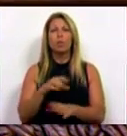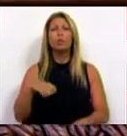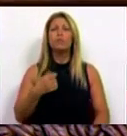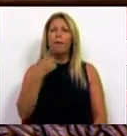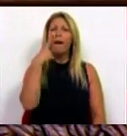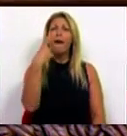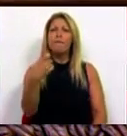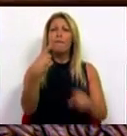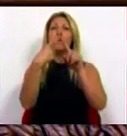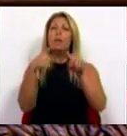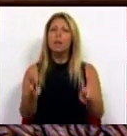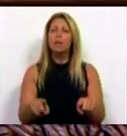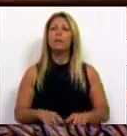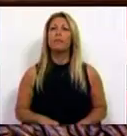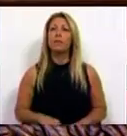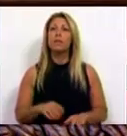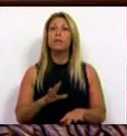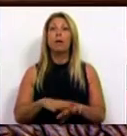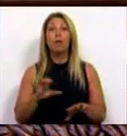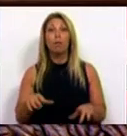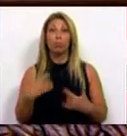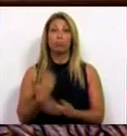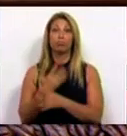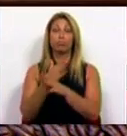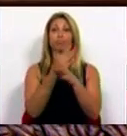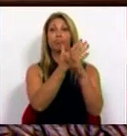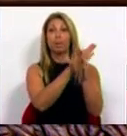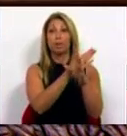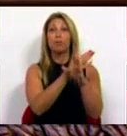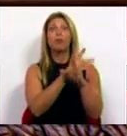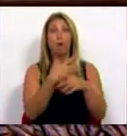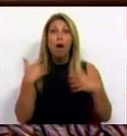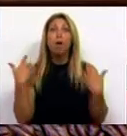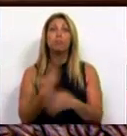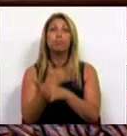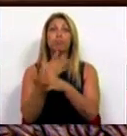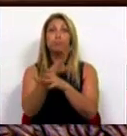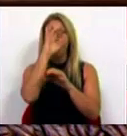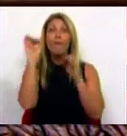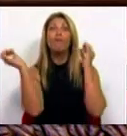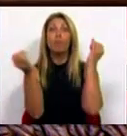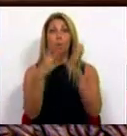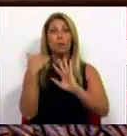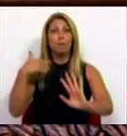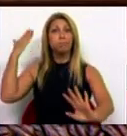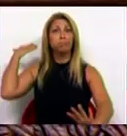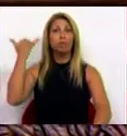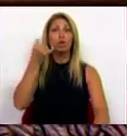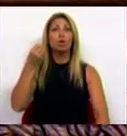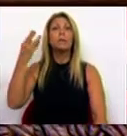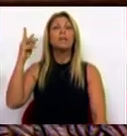diferença relativamente às calamidades também ocorridas com grandes incêndios florestais nos anos de 2003